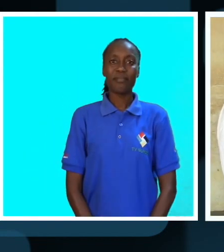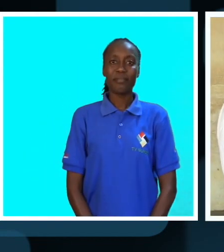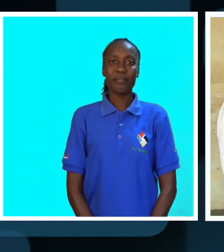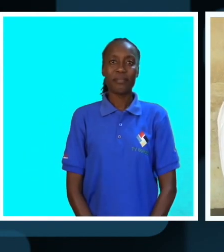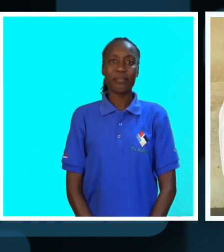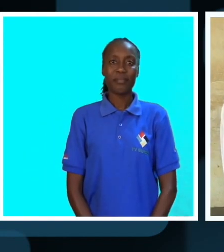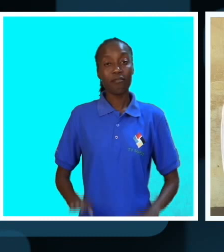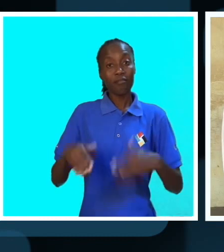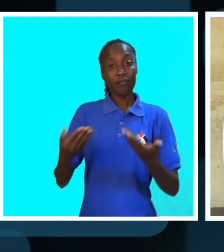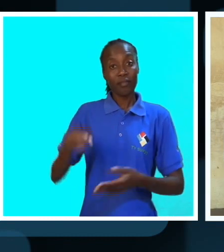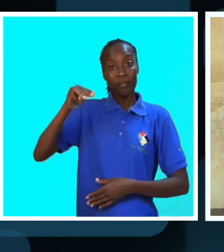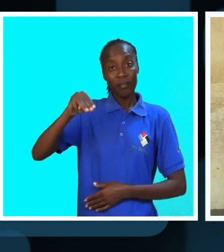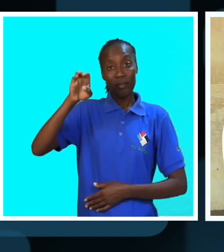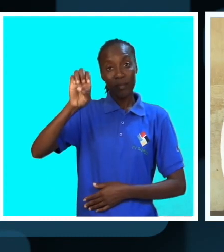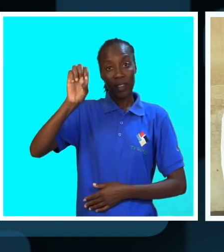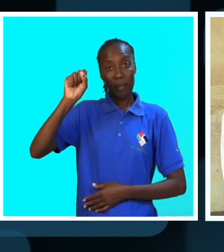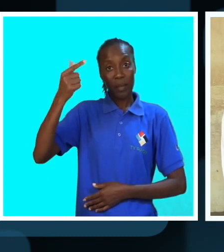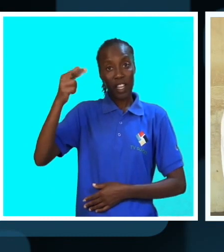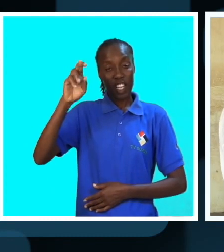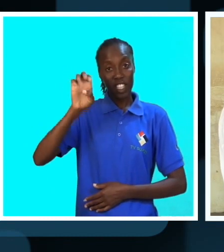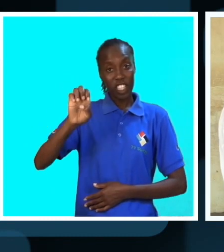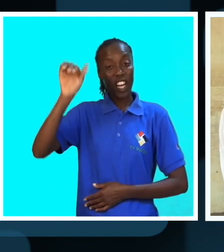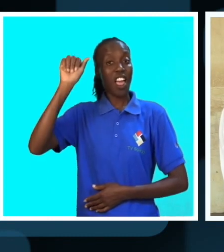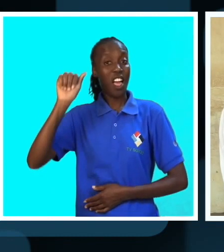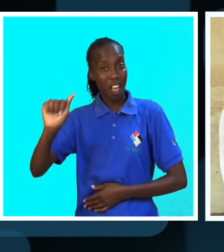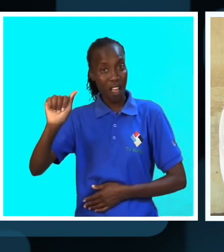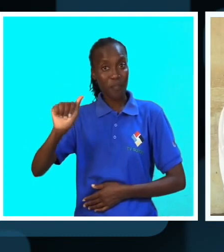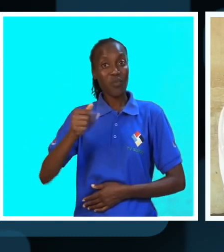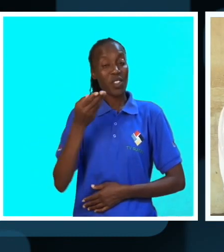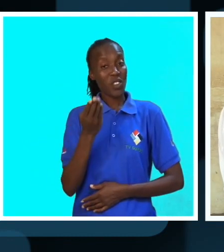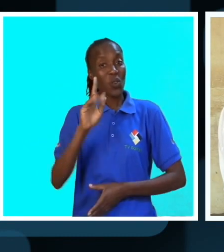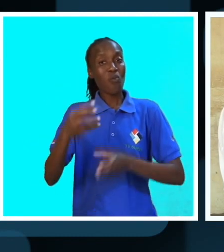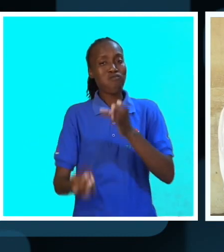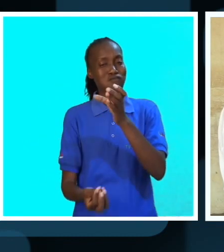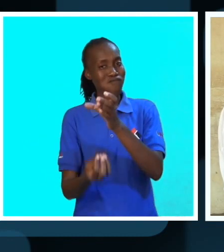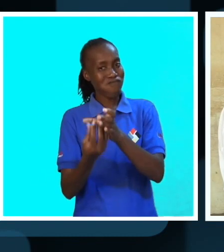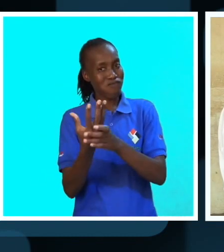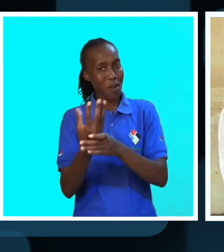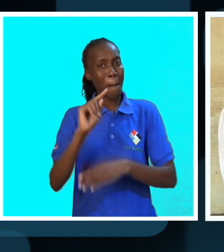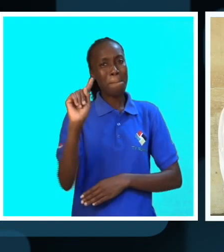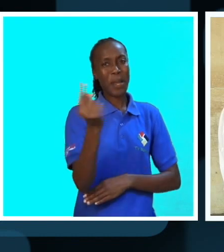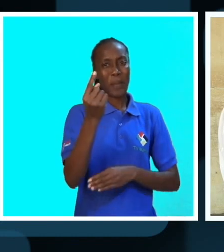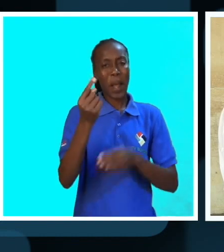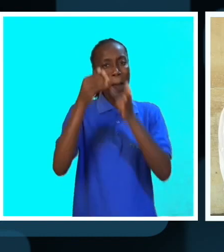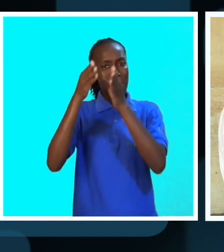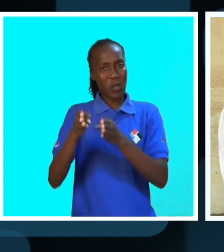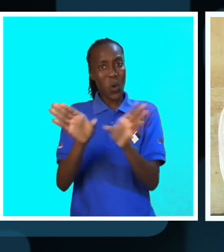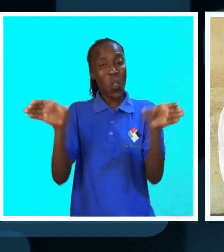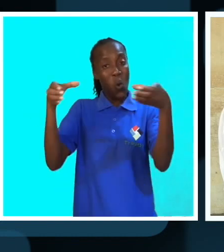A? É, mestre regente A, para bem dizer, isso surgiu porque fui o primeiro músico